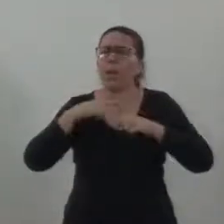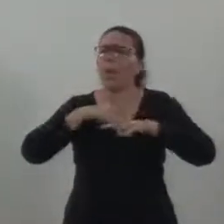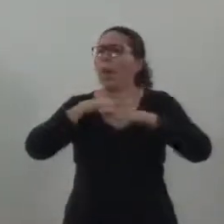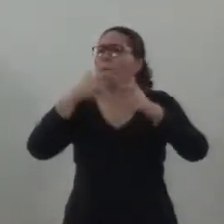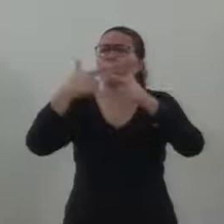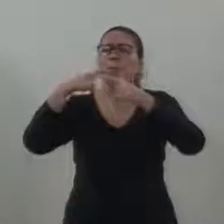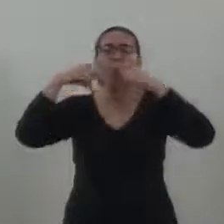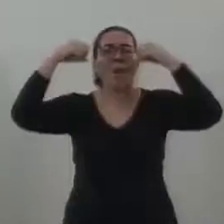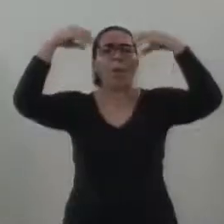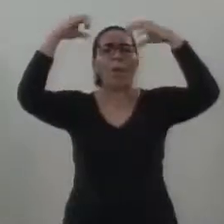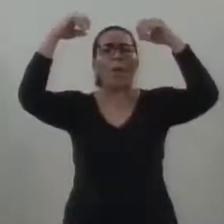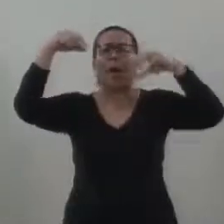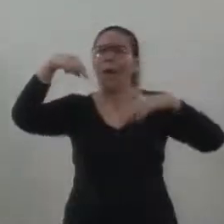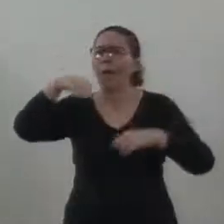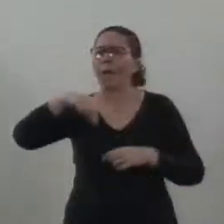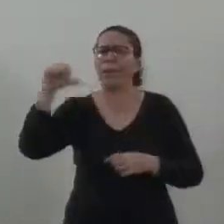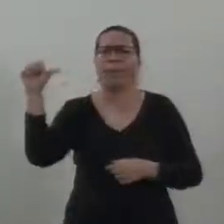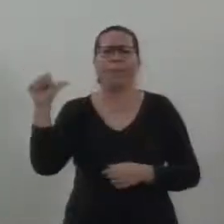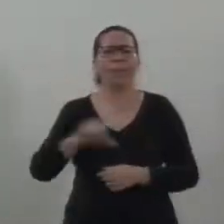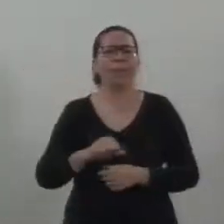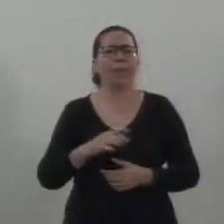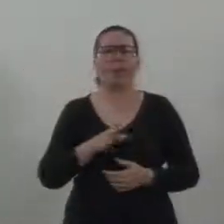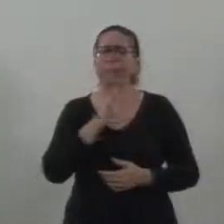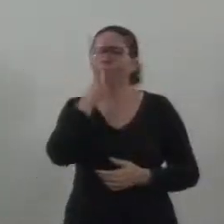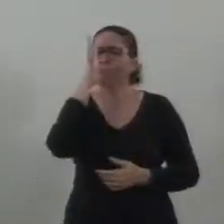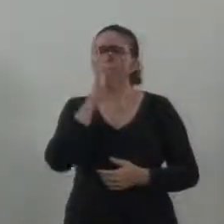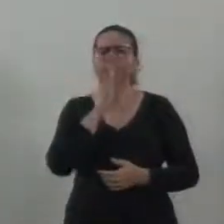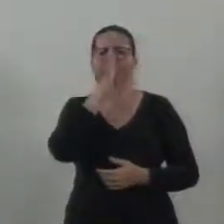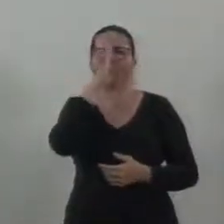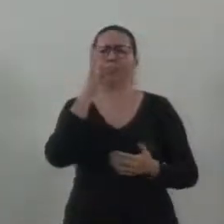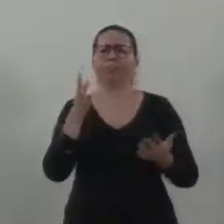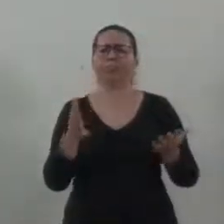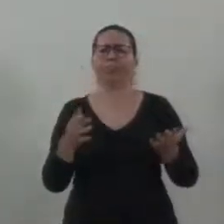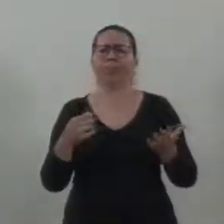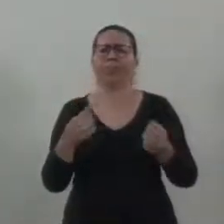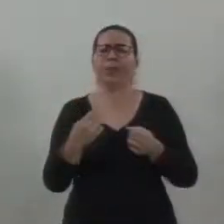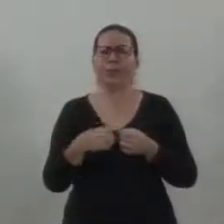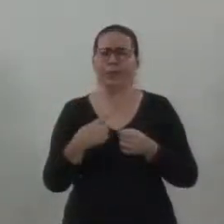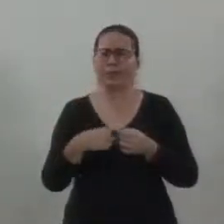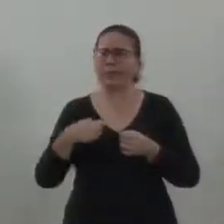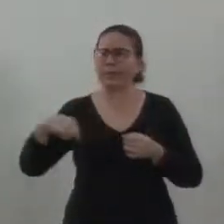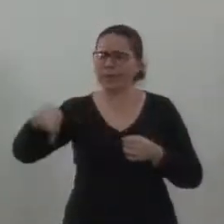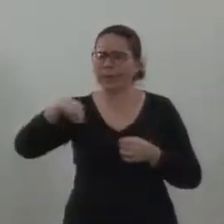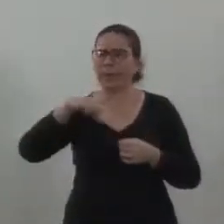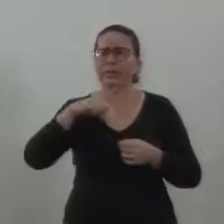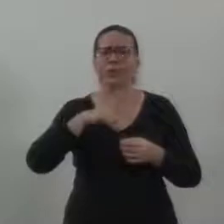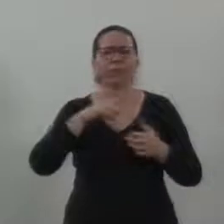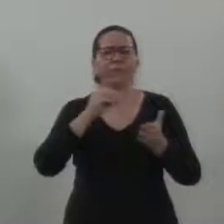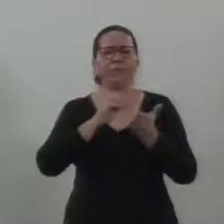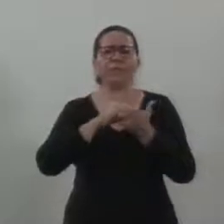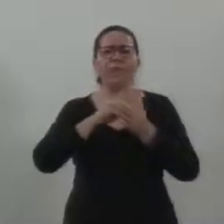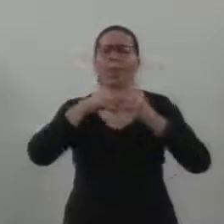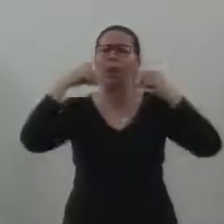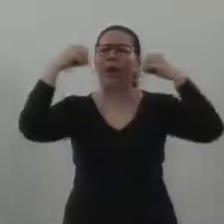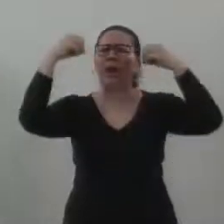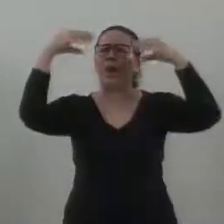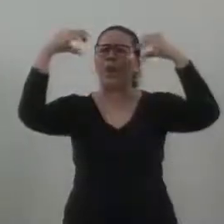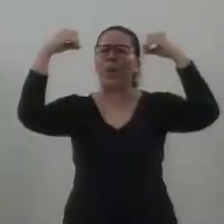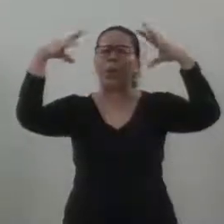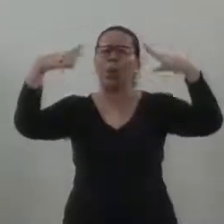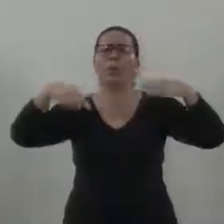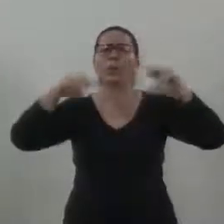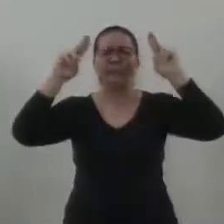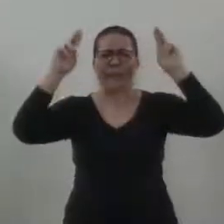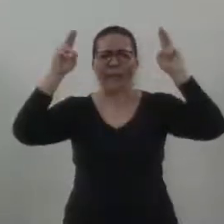que beira as raias do absurdo, né? E a cidade quase toda aí sem iluminação, sendo que esse é um tema